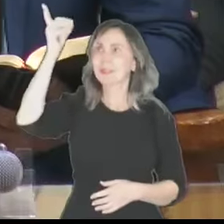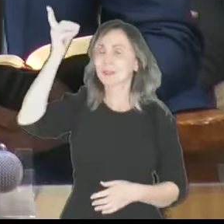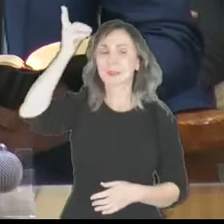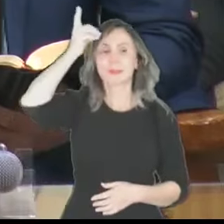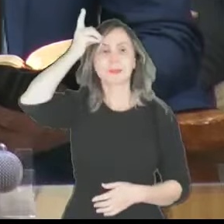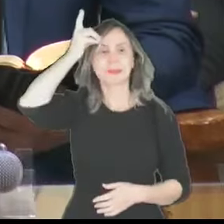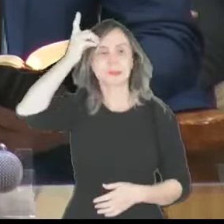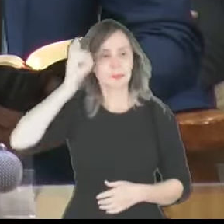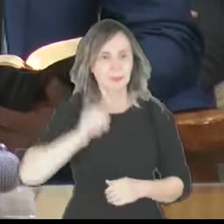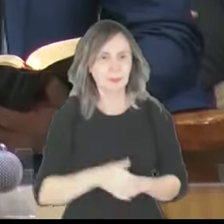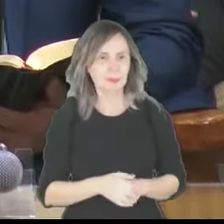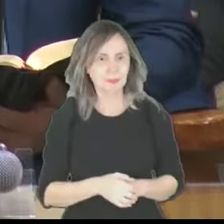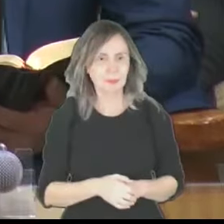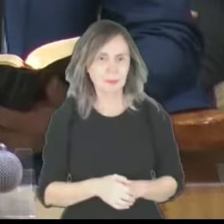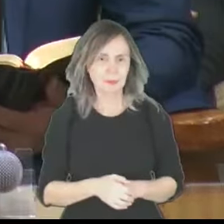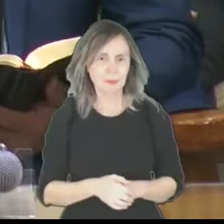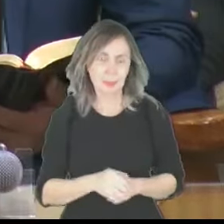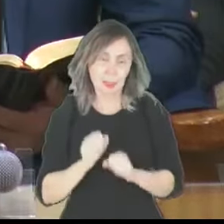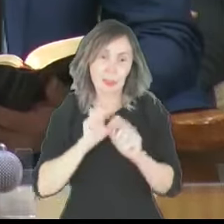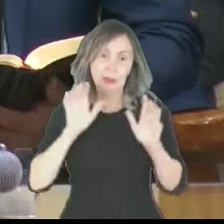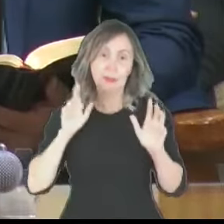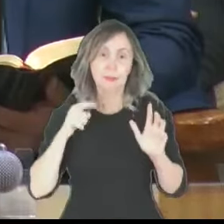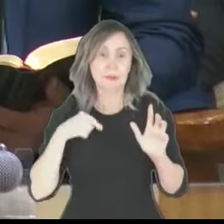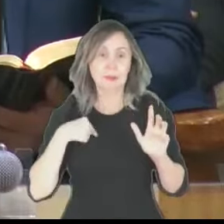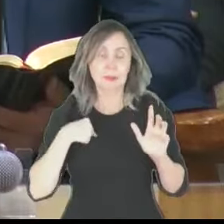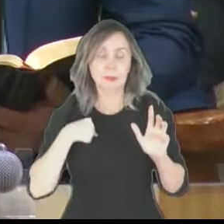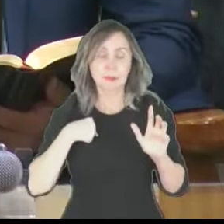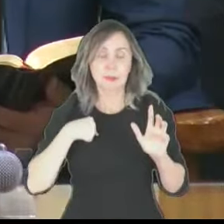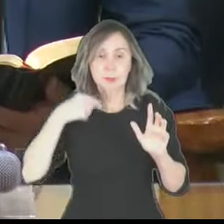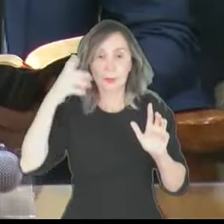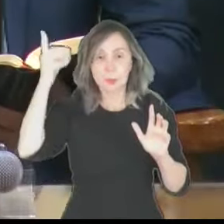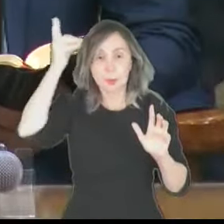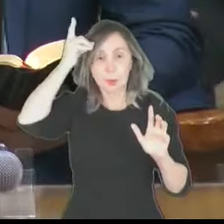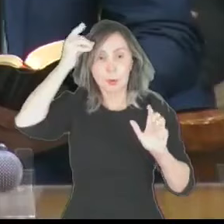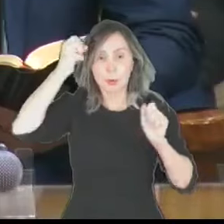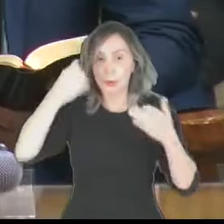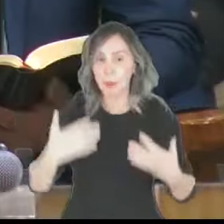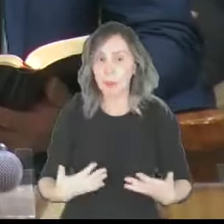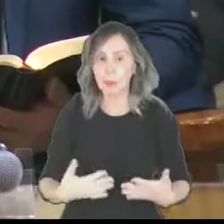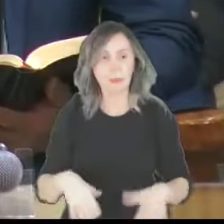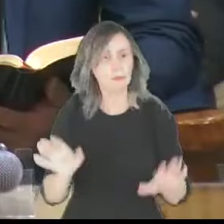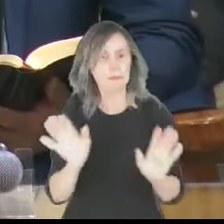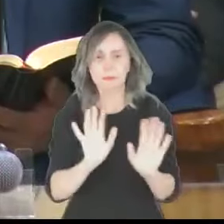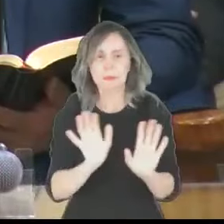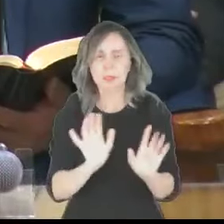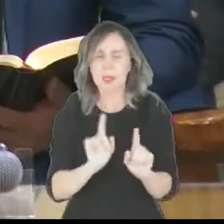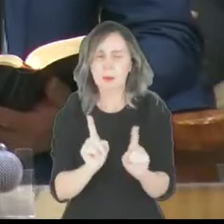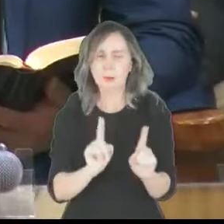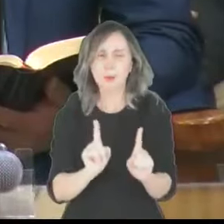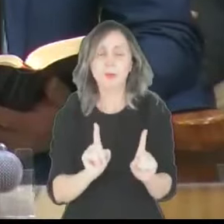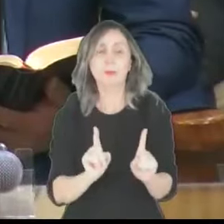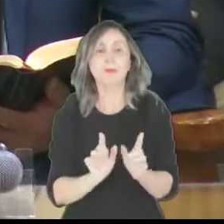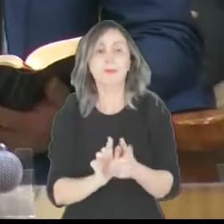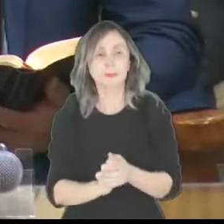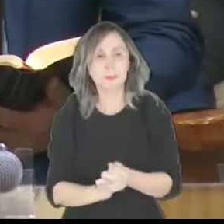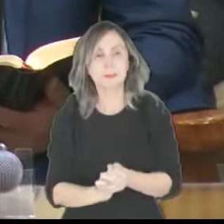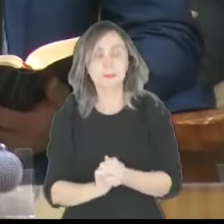falaremos aqui sobre os dons do Espírito, sobre os dons